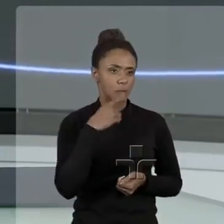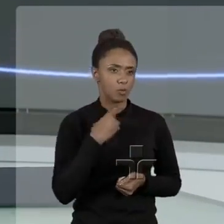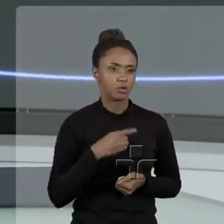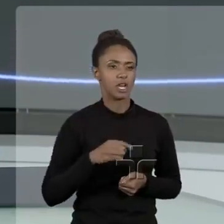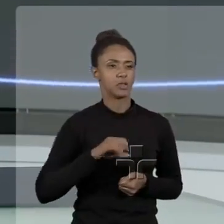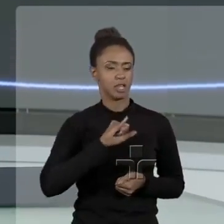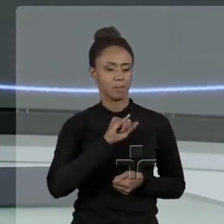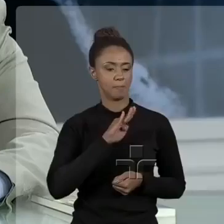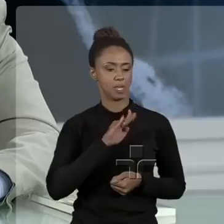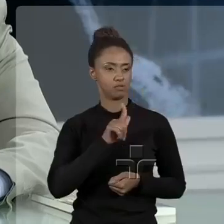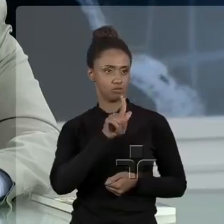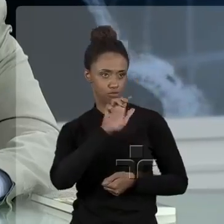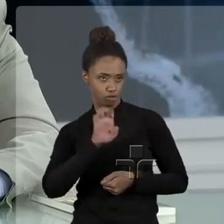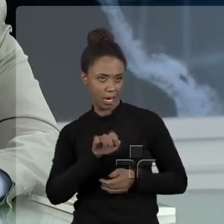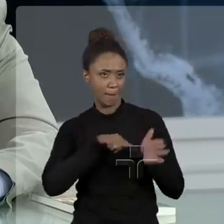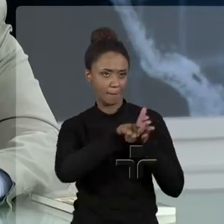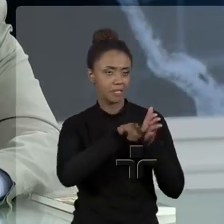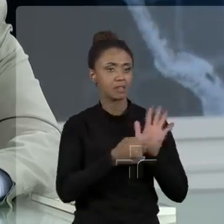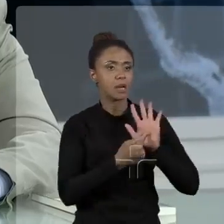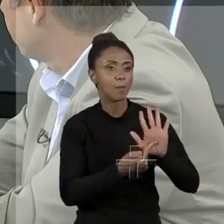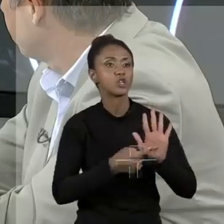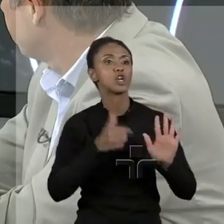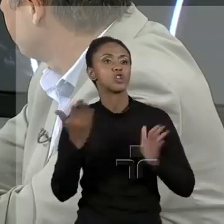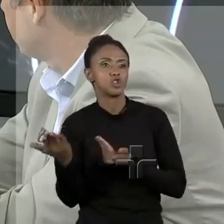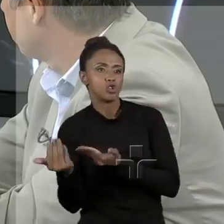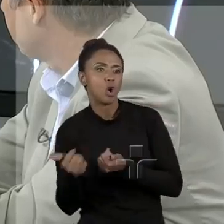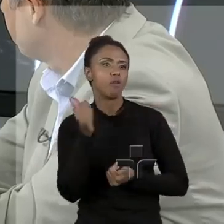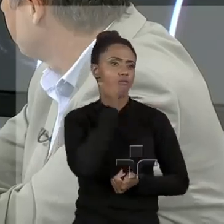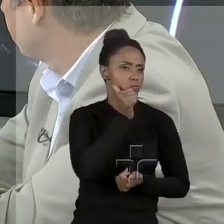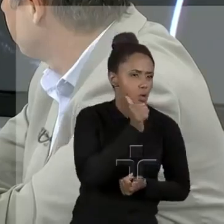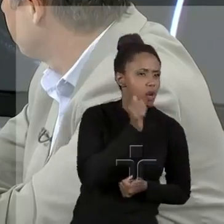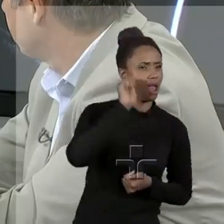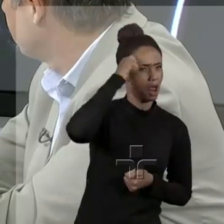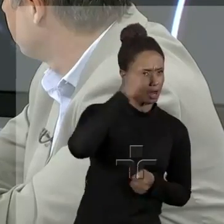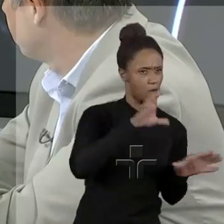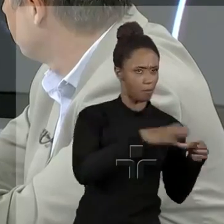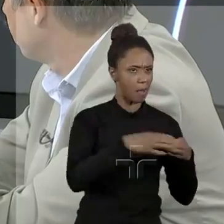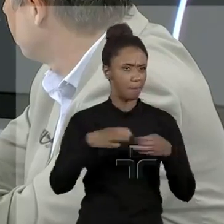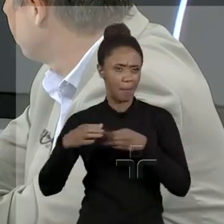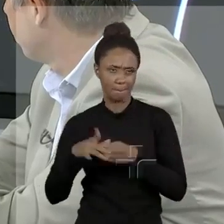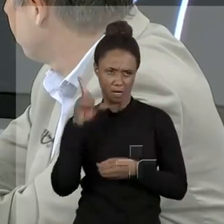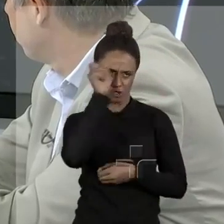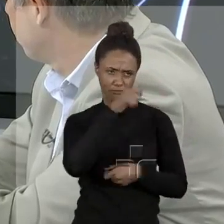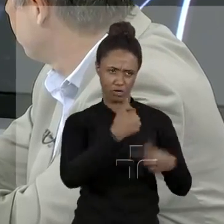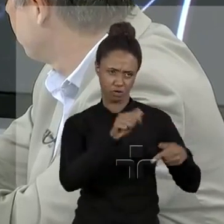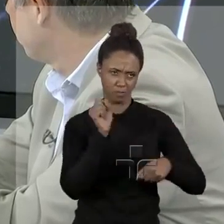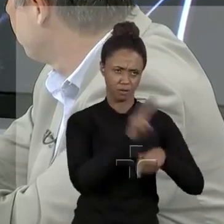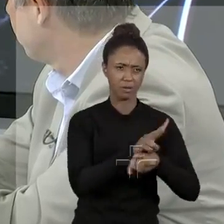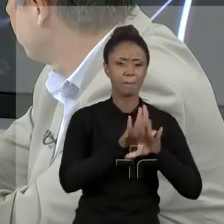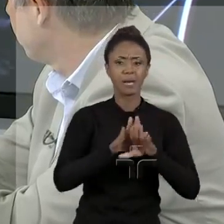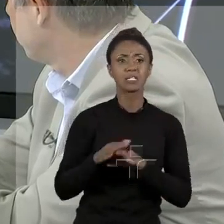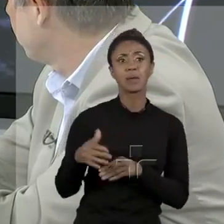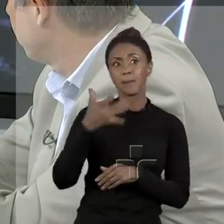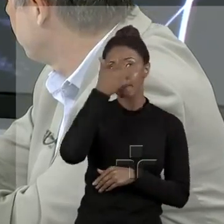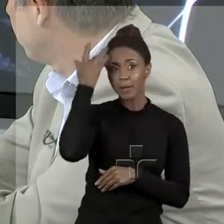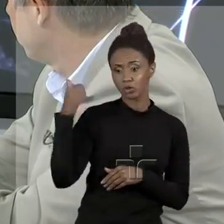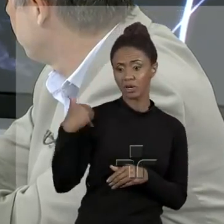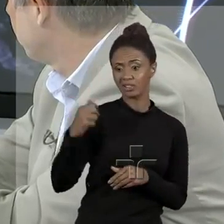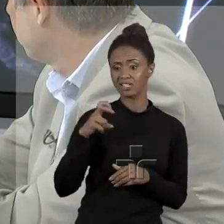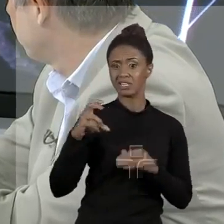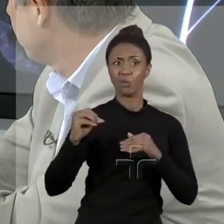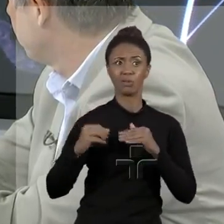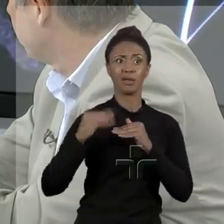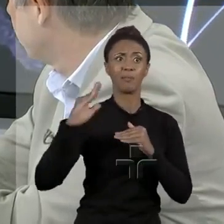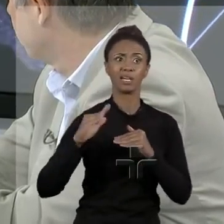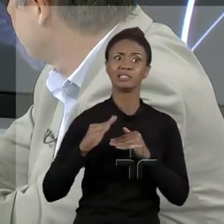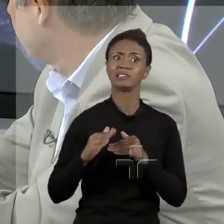que os jovens, mulheres e negros têm mais dificuldade para encontrar emprego. As pessoas com mais de 50 anos, então, se encontram numa